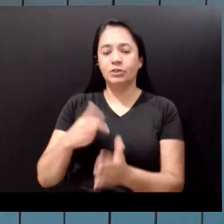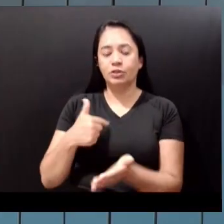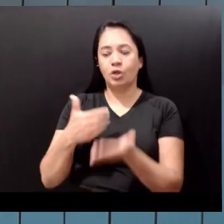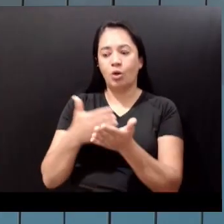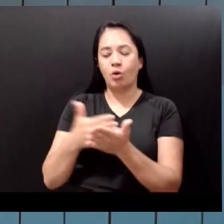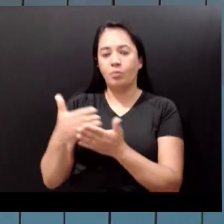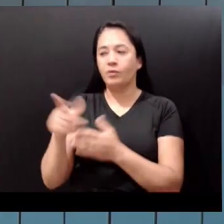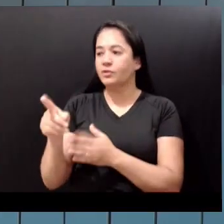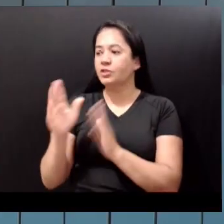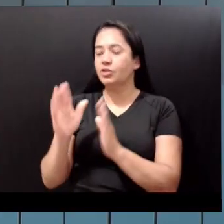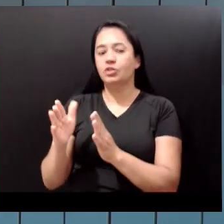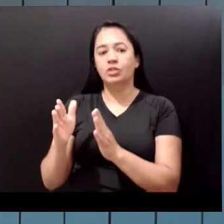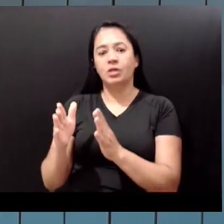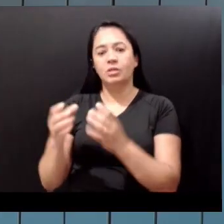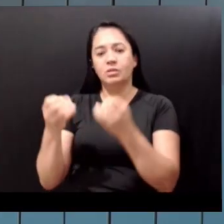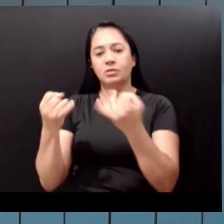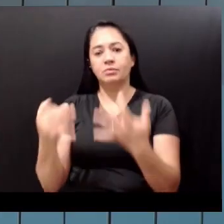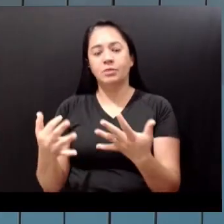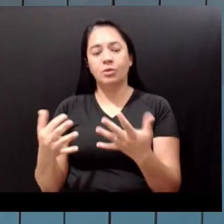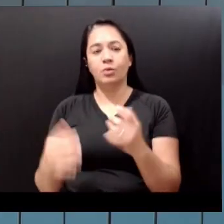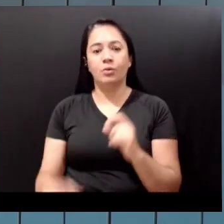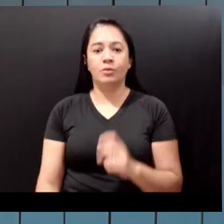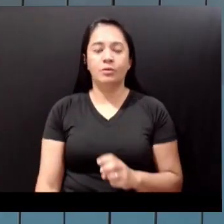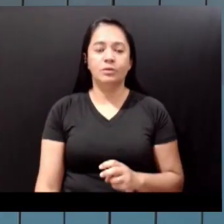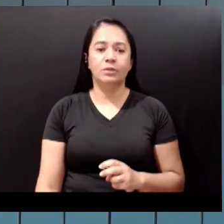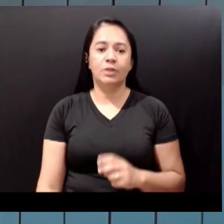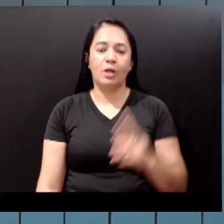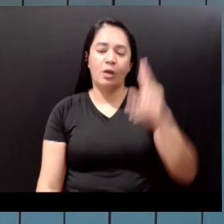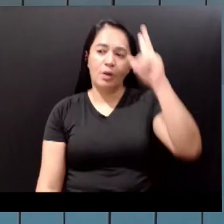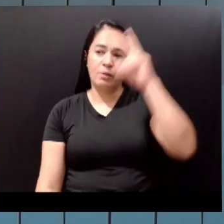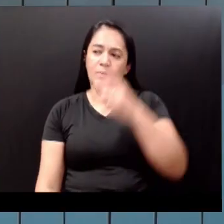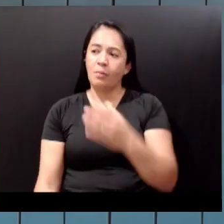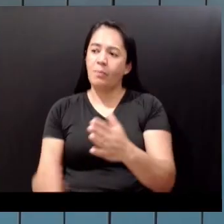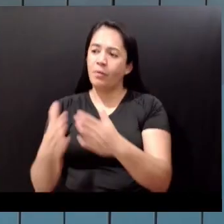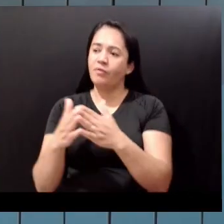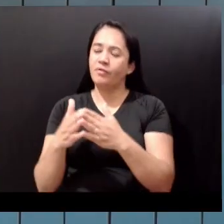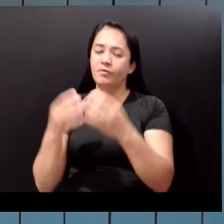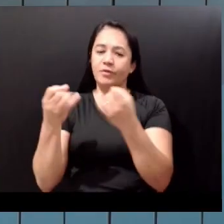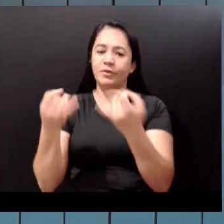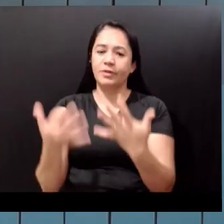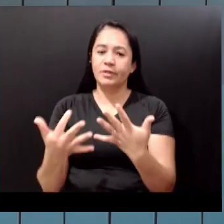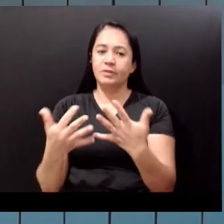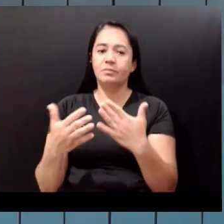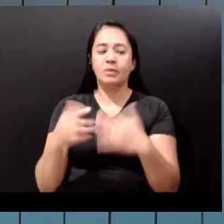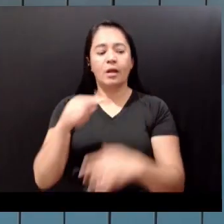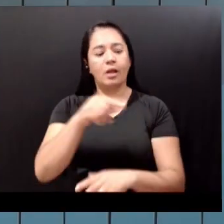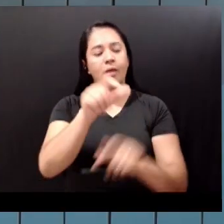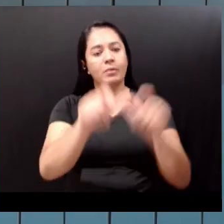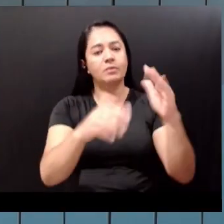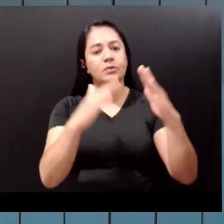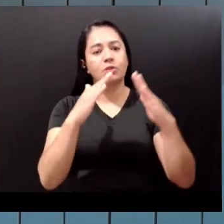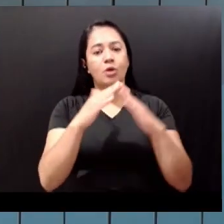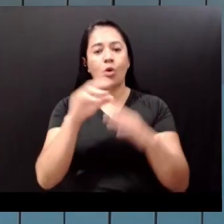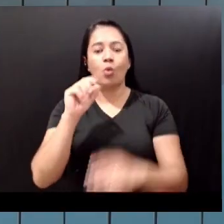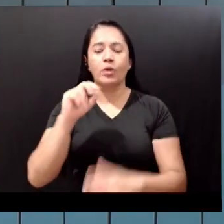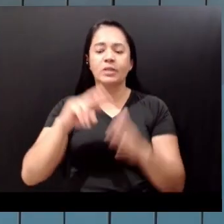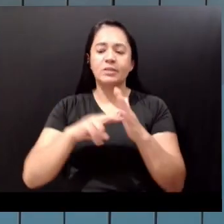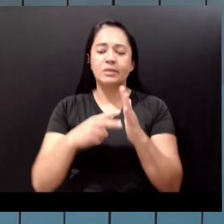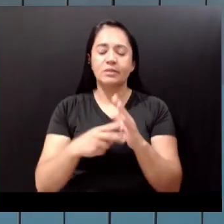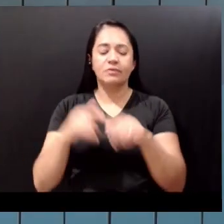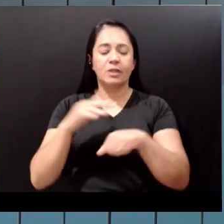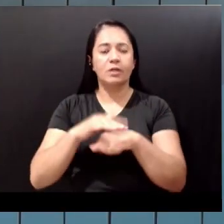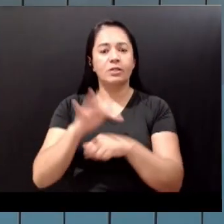nessa introdução que você já fez aí no comecinho aqui do quadro, eu gostaria que você explicasse primeiro para o pessoal de casa o que é